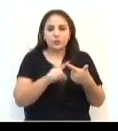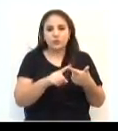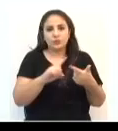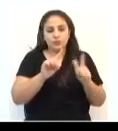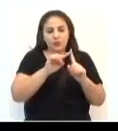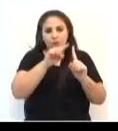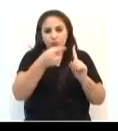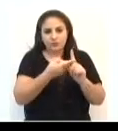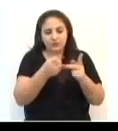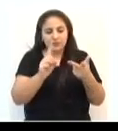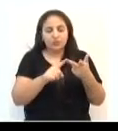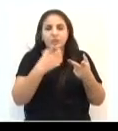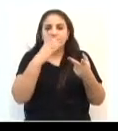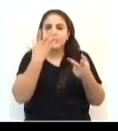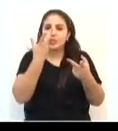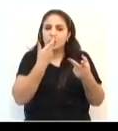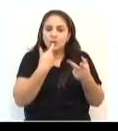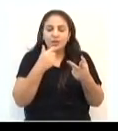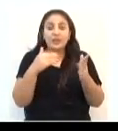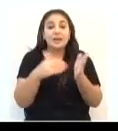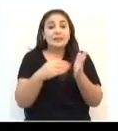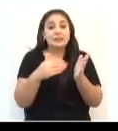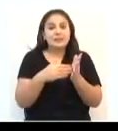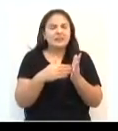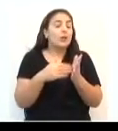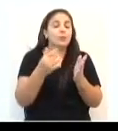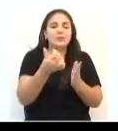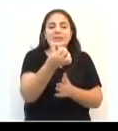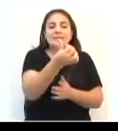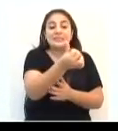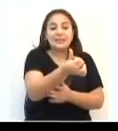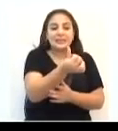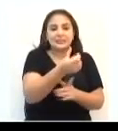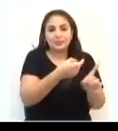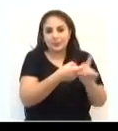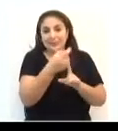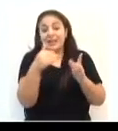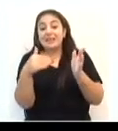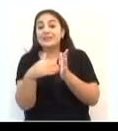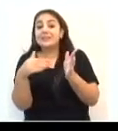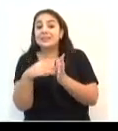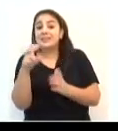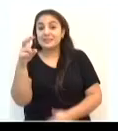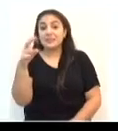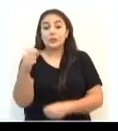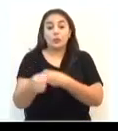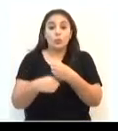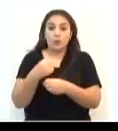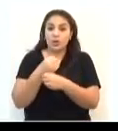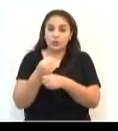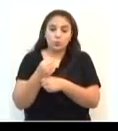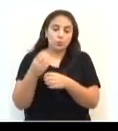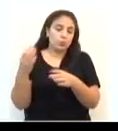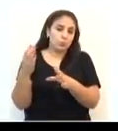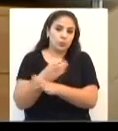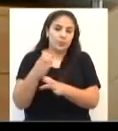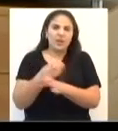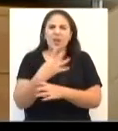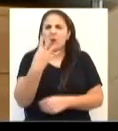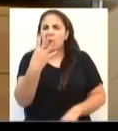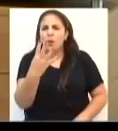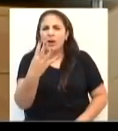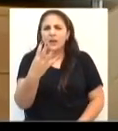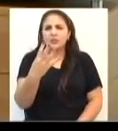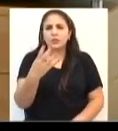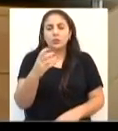gestantes, crianças, então, até 6 meses, de 6 meses a 5 anos. A 5 anos incompletos, né? Até 4 anos,